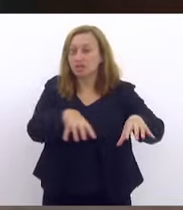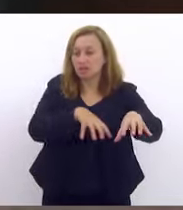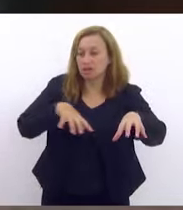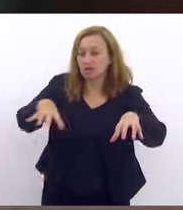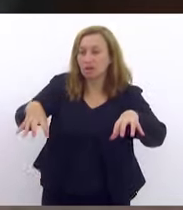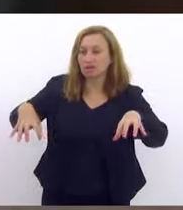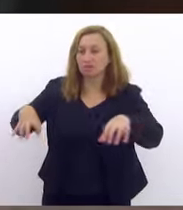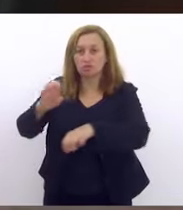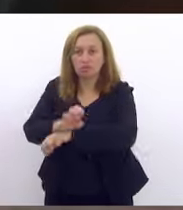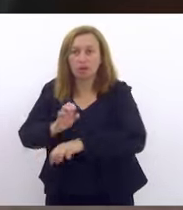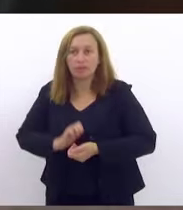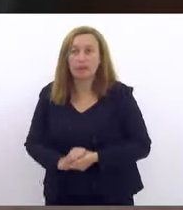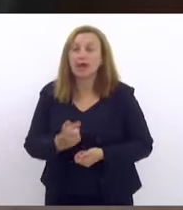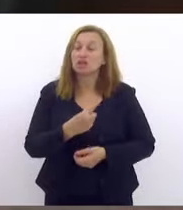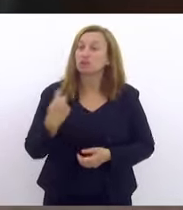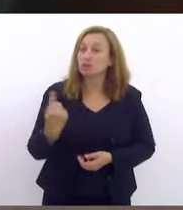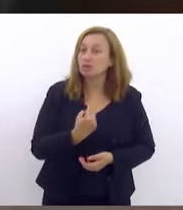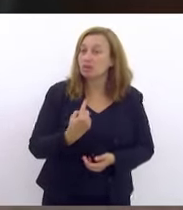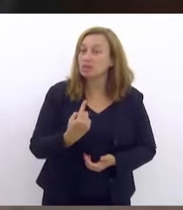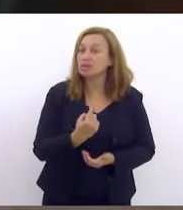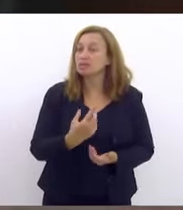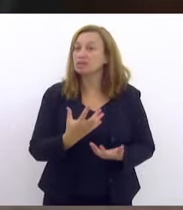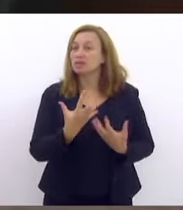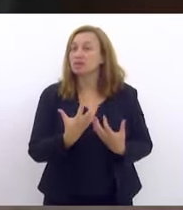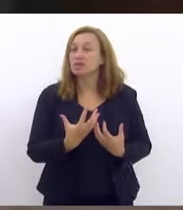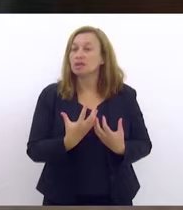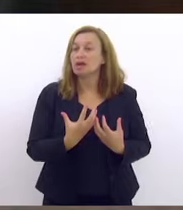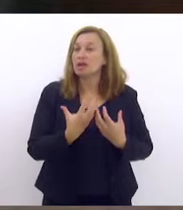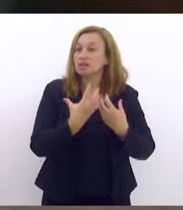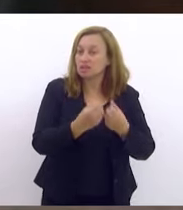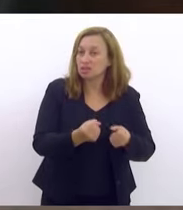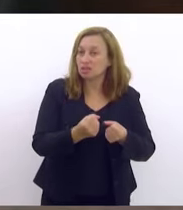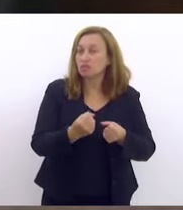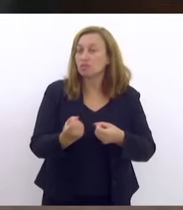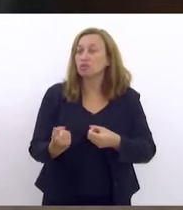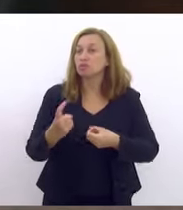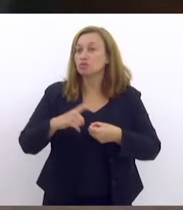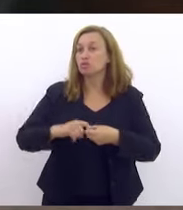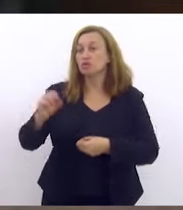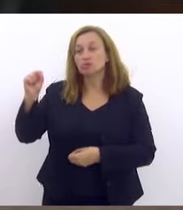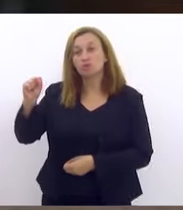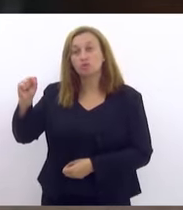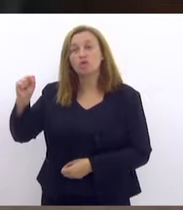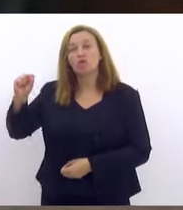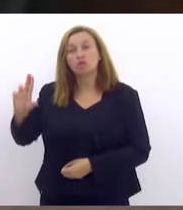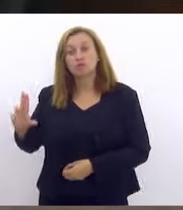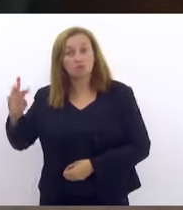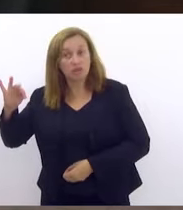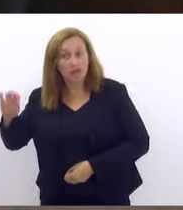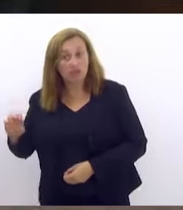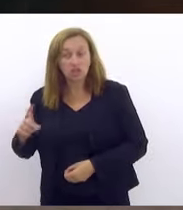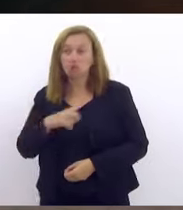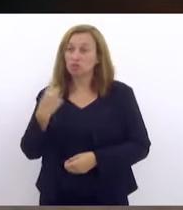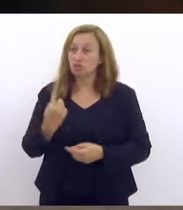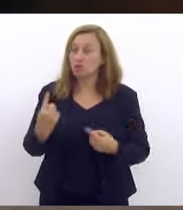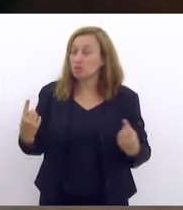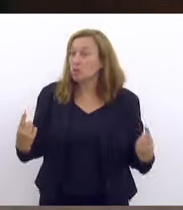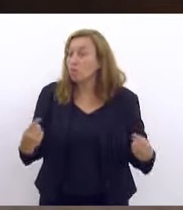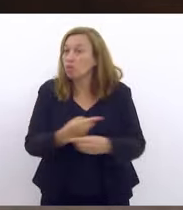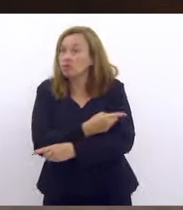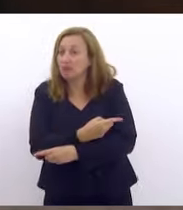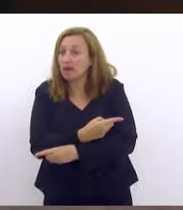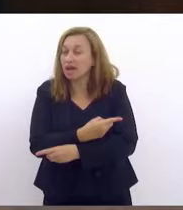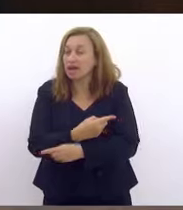Estado. Nós somos favoráveis ao consórcio do Sudeste. O que nós somos contrários é